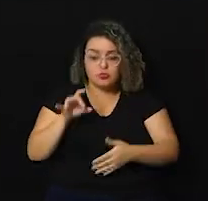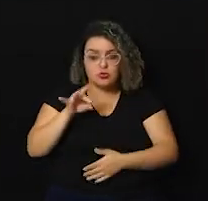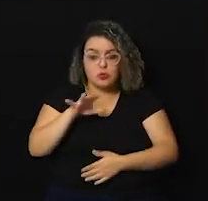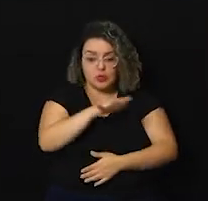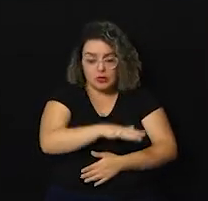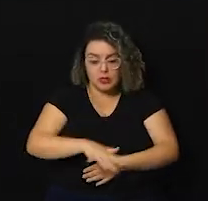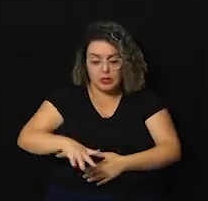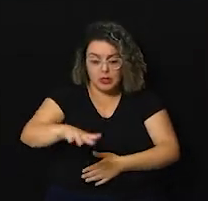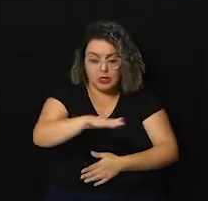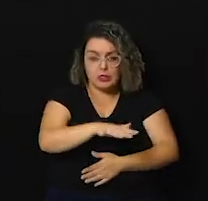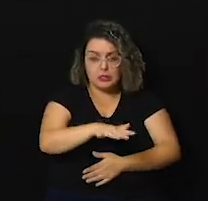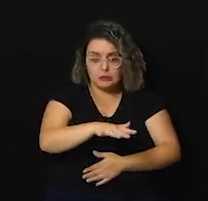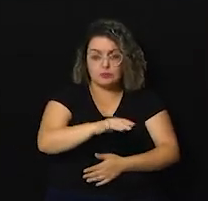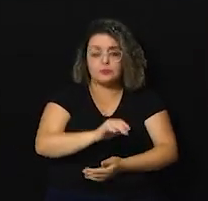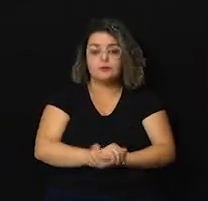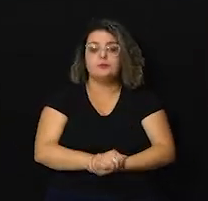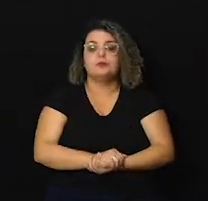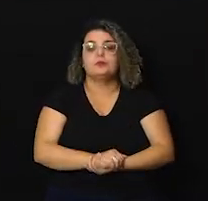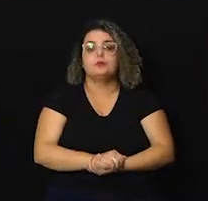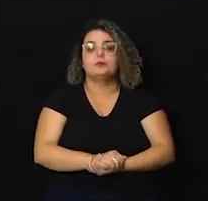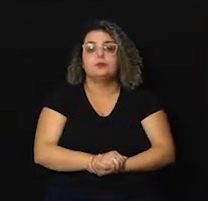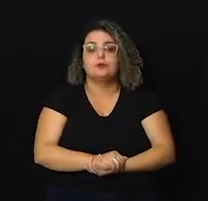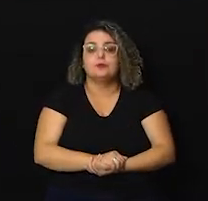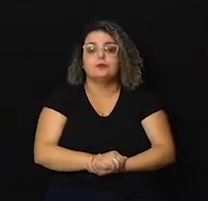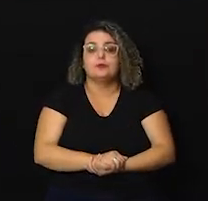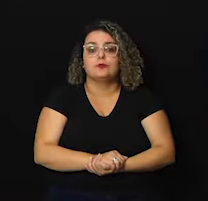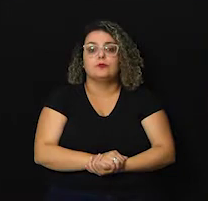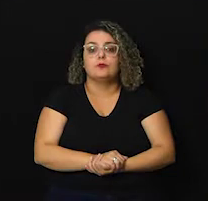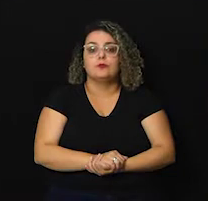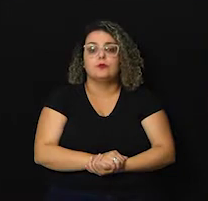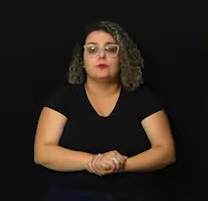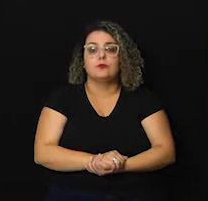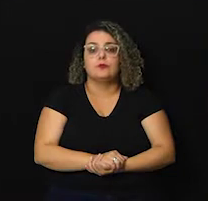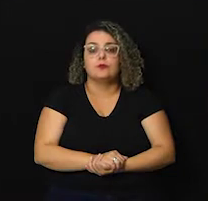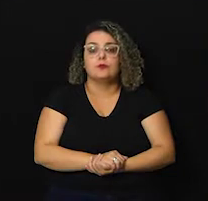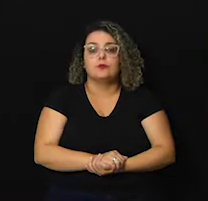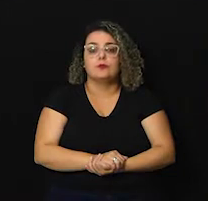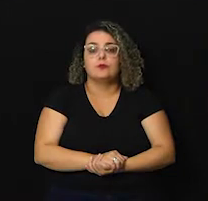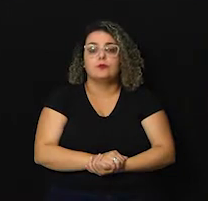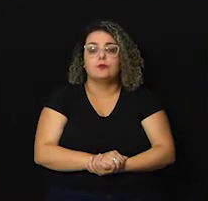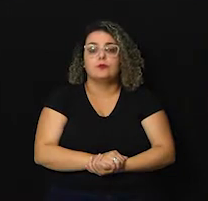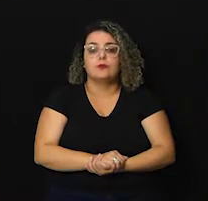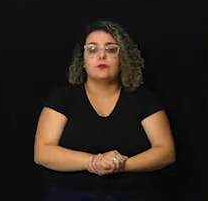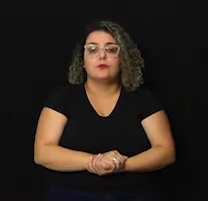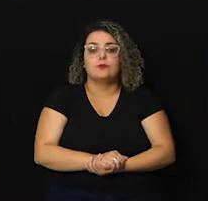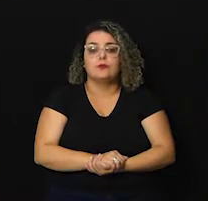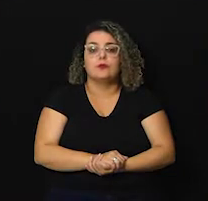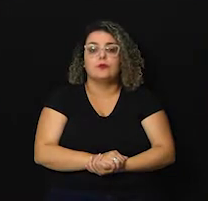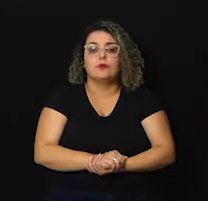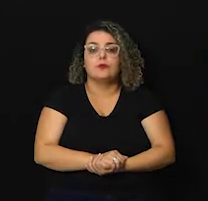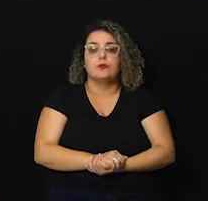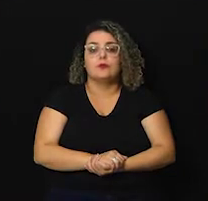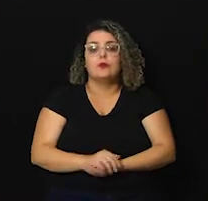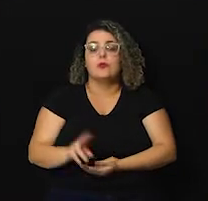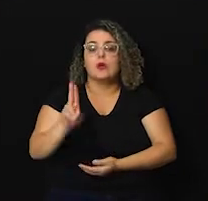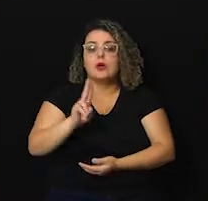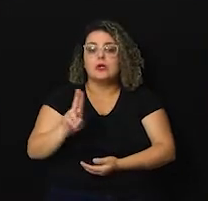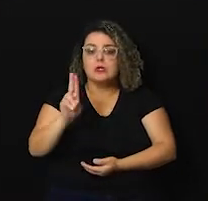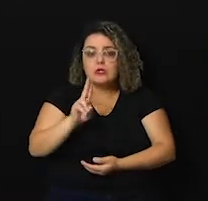glifosato, que é o mais Roundup, que é o mais famoso de todos os agrotóxicos. Ele é usado, inclusive,